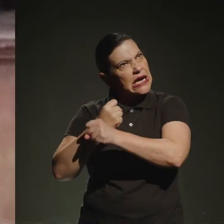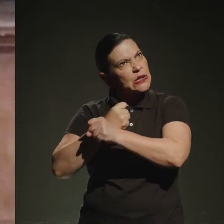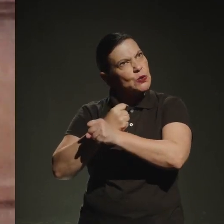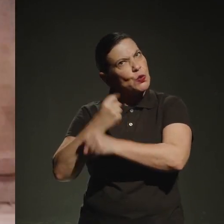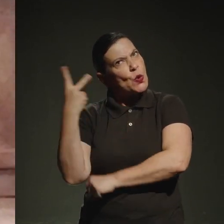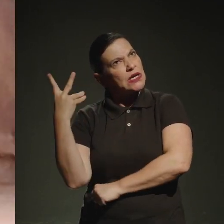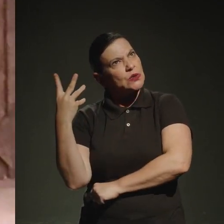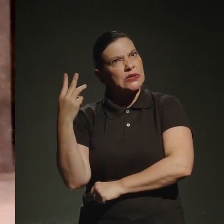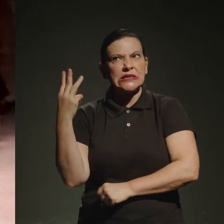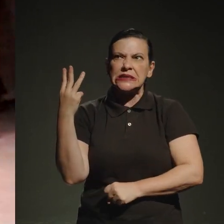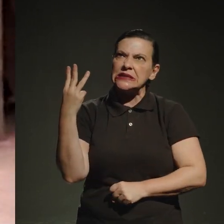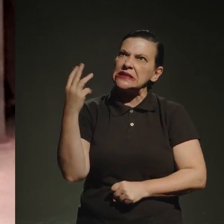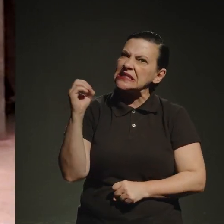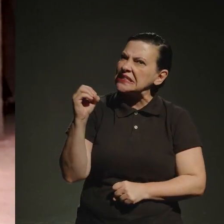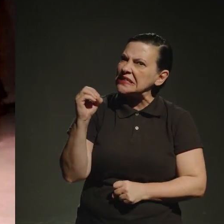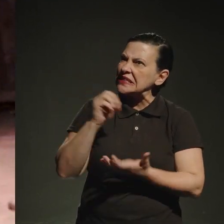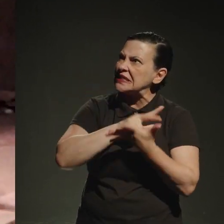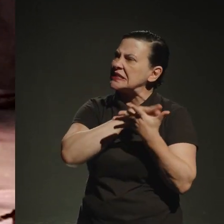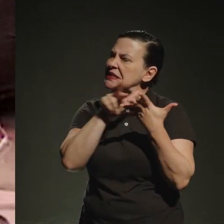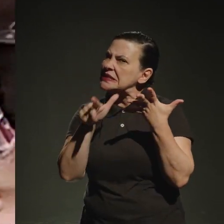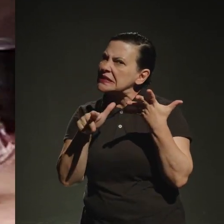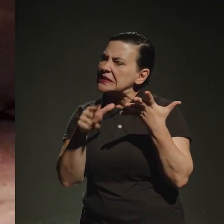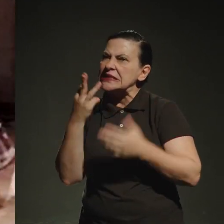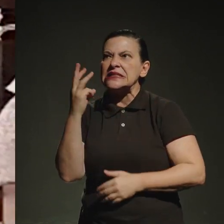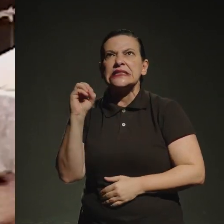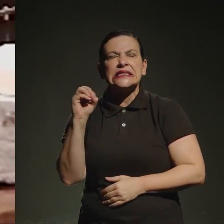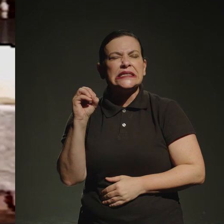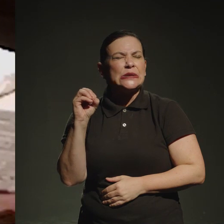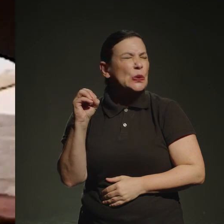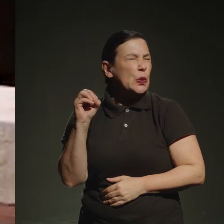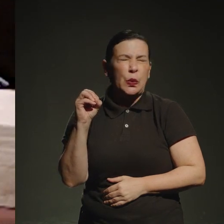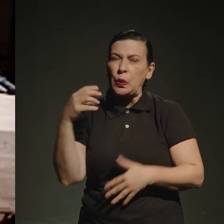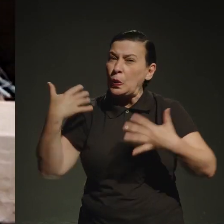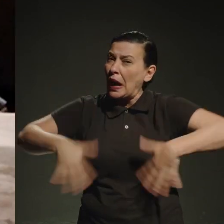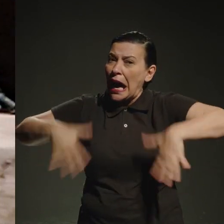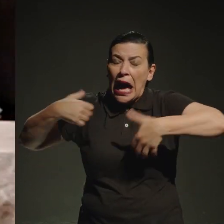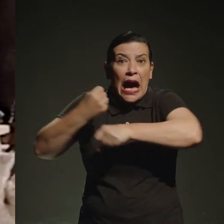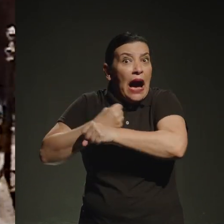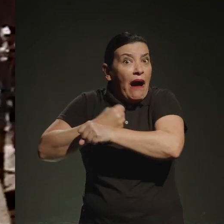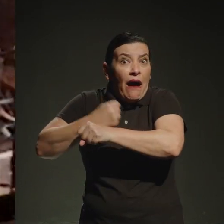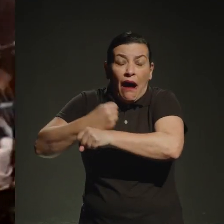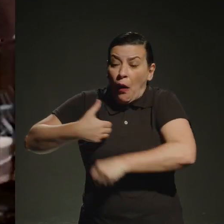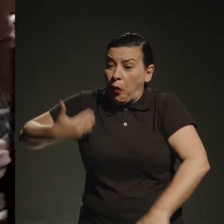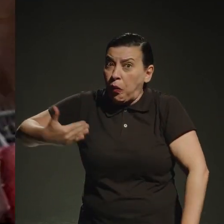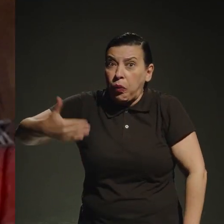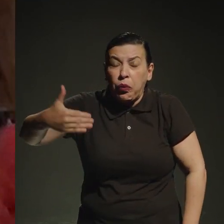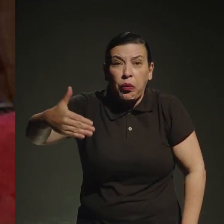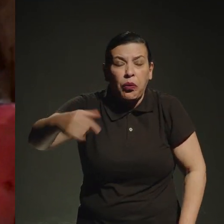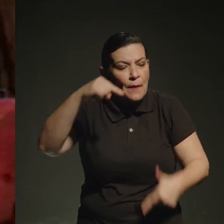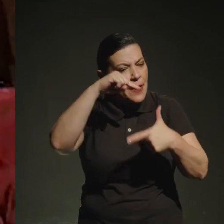ser. Hoje foi definitivamente o último desses. Quantos anos mesmo?